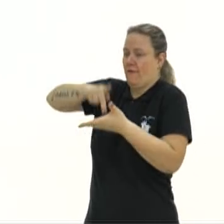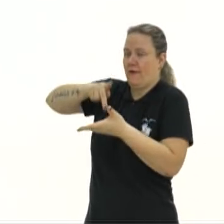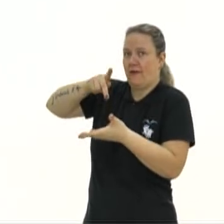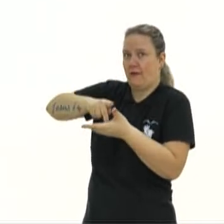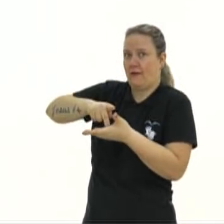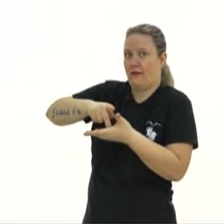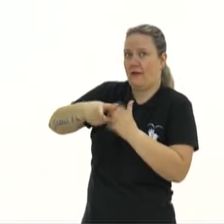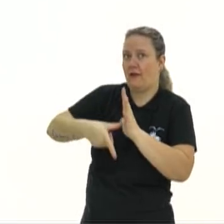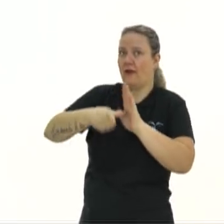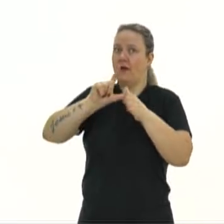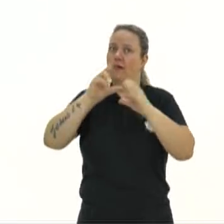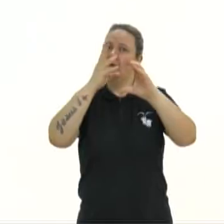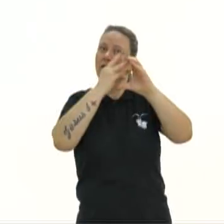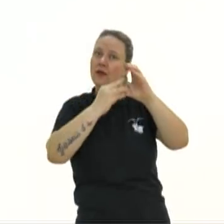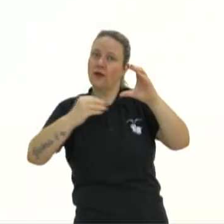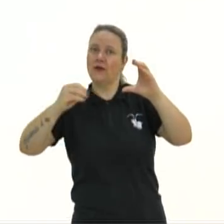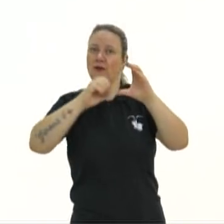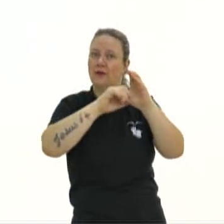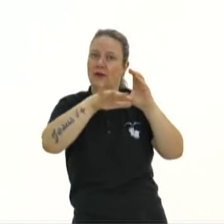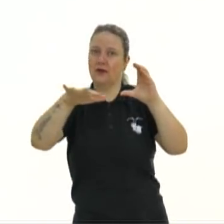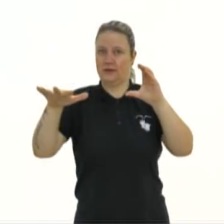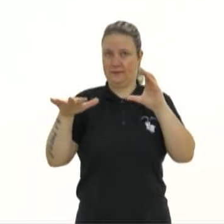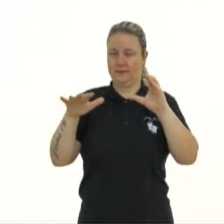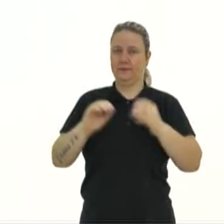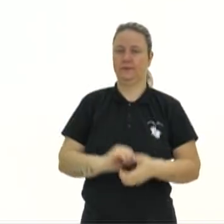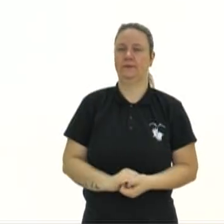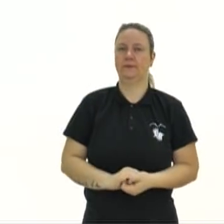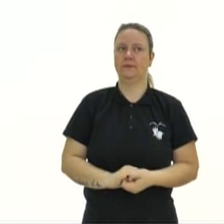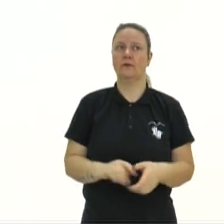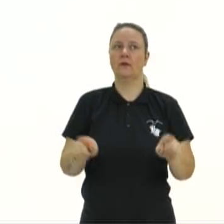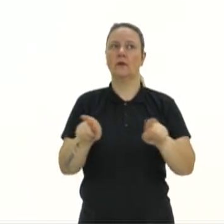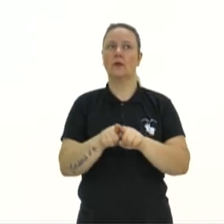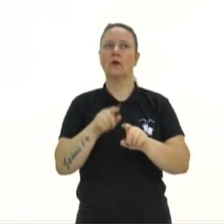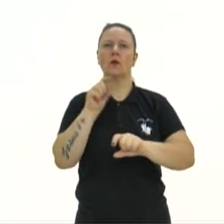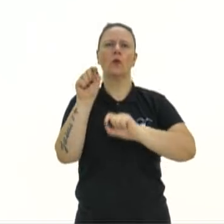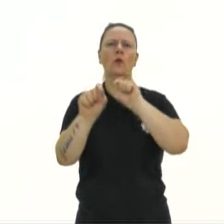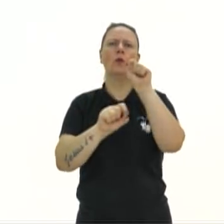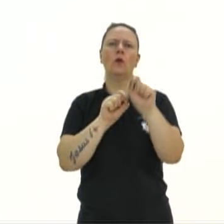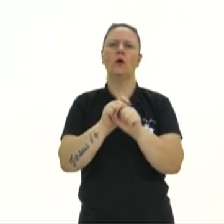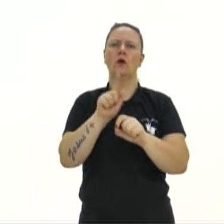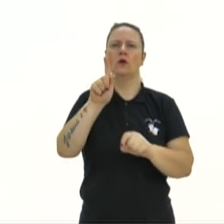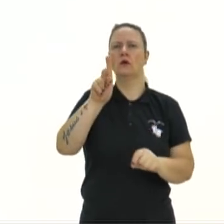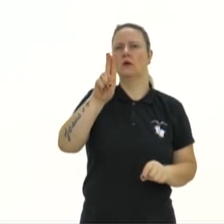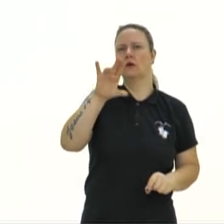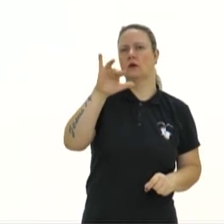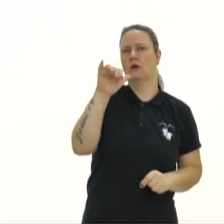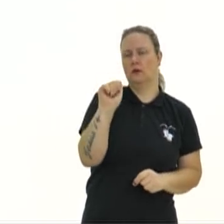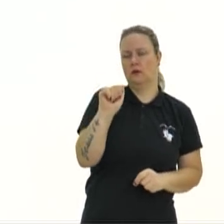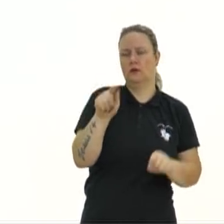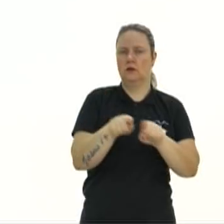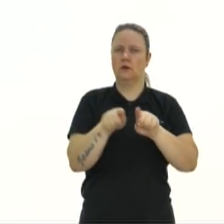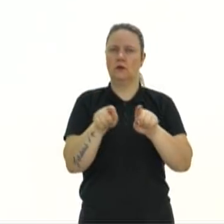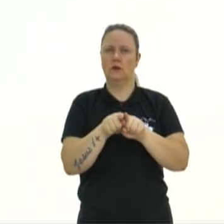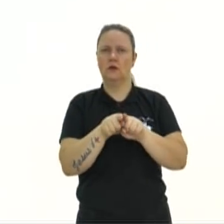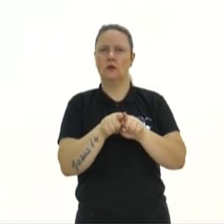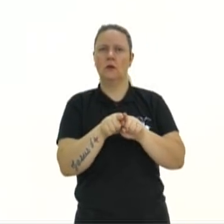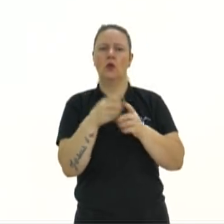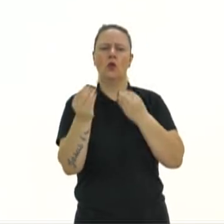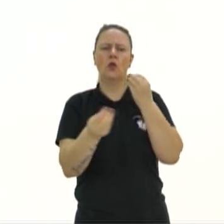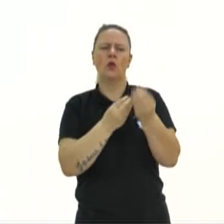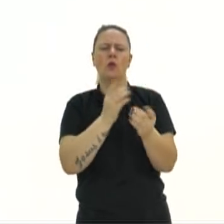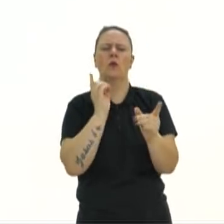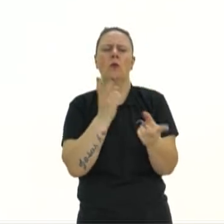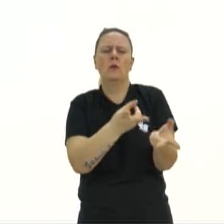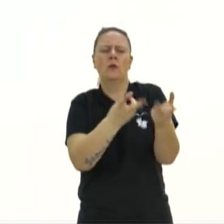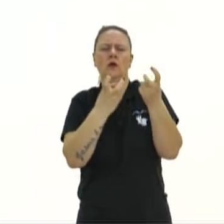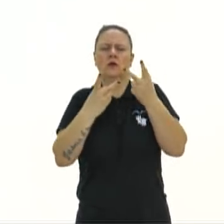compartilhá-la. A seguir, um guia de como identificar notícias falsas e algumas respostas sobre